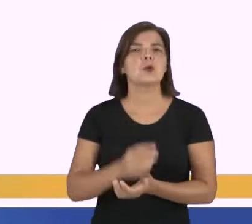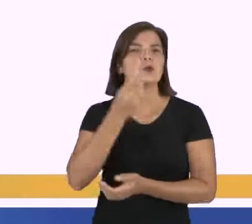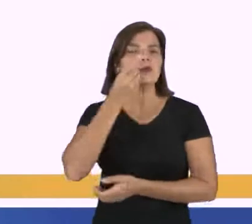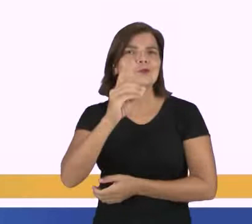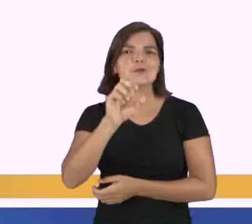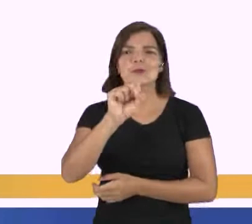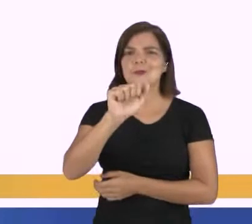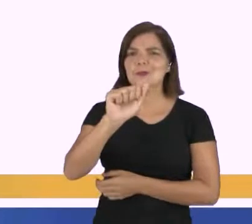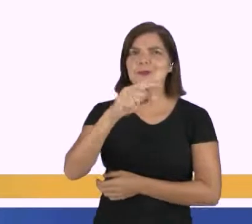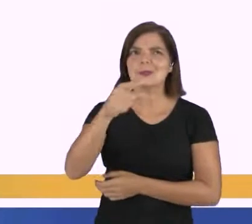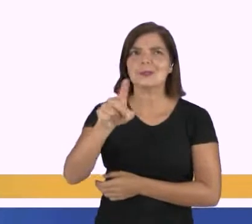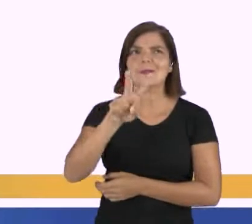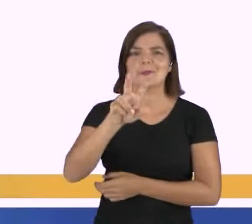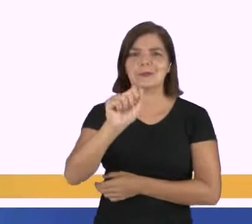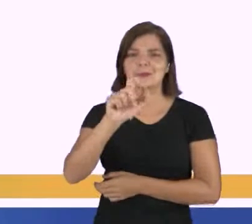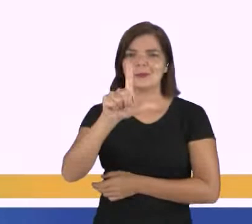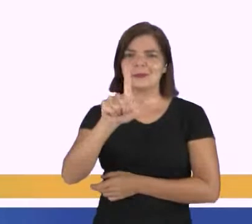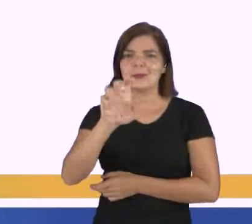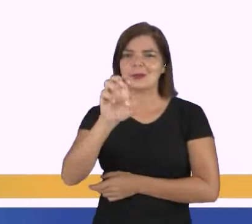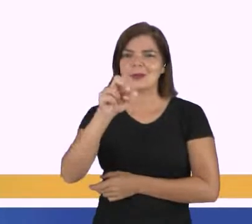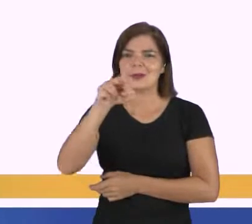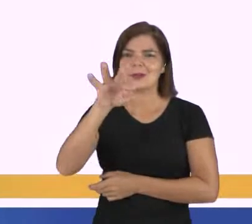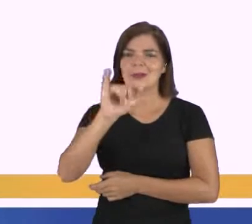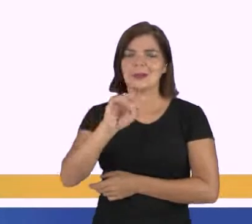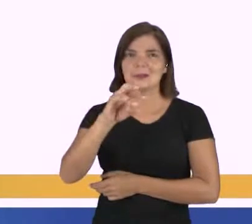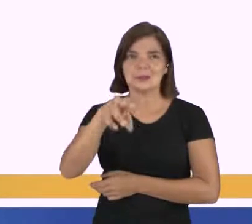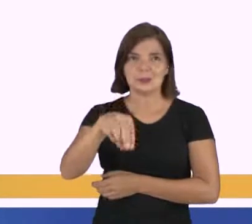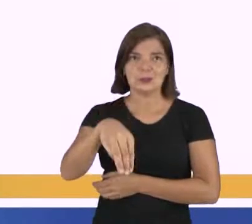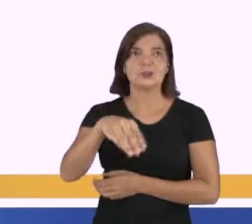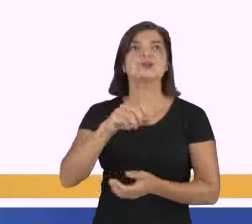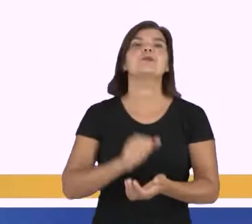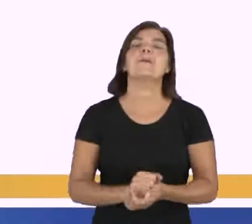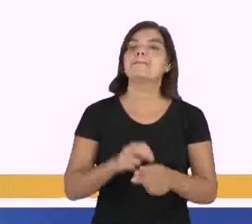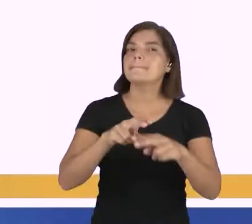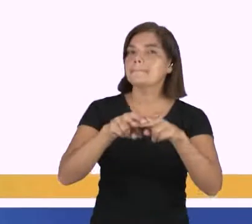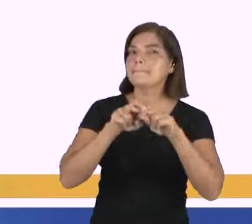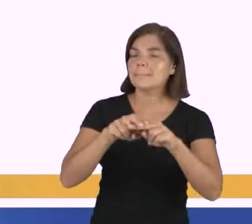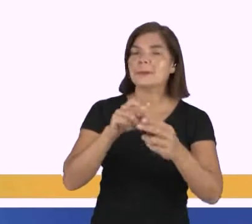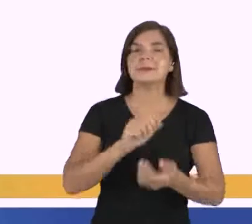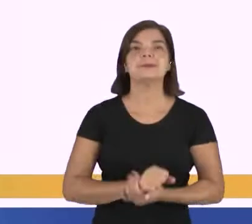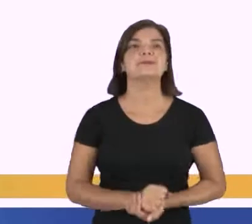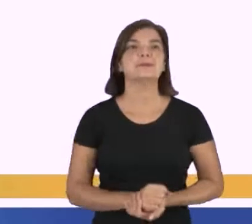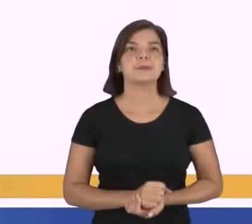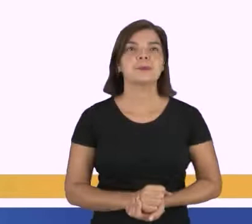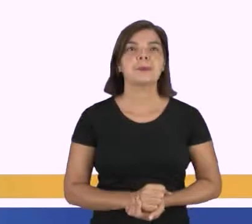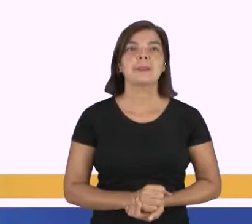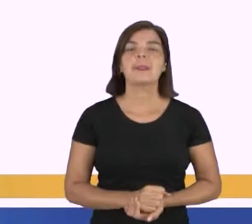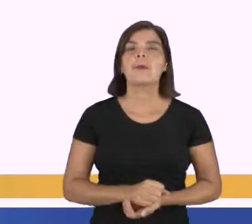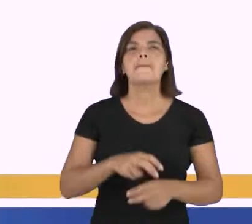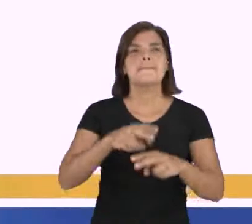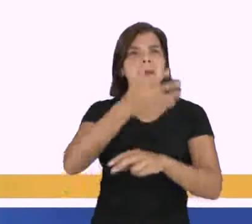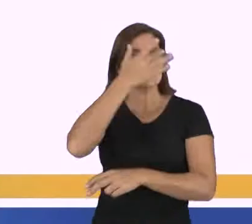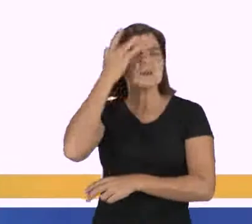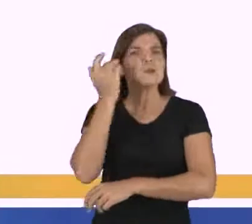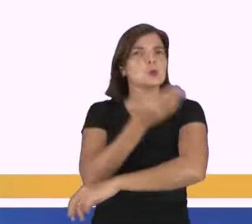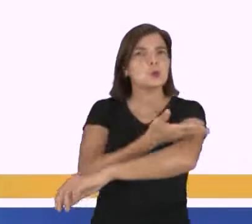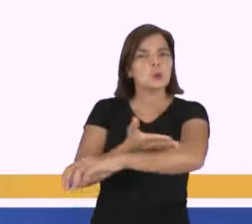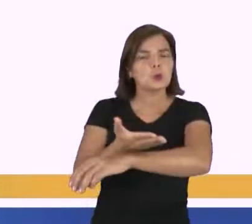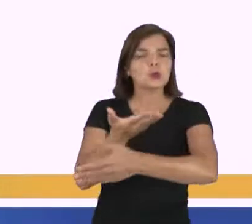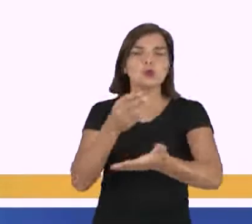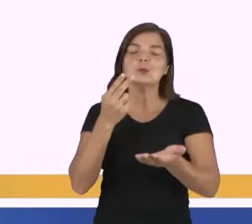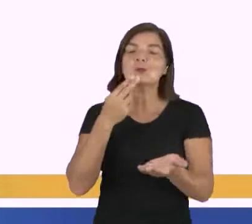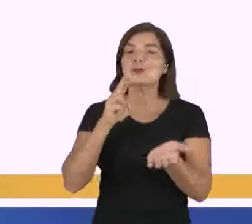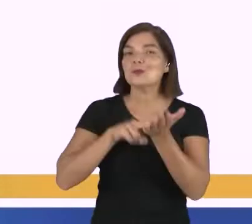Valentim. Por isso que a data é chamada de Valentine's Day, dia do Valentim, né? As pessoas costumam trocar